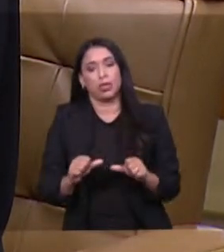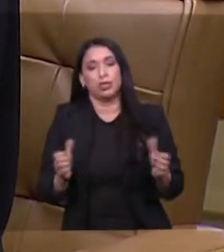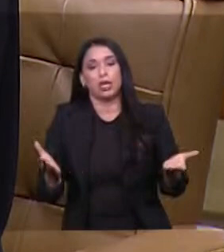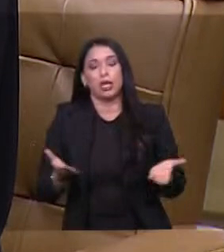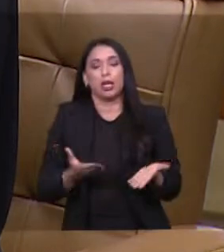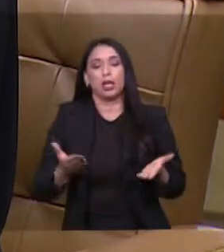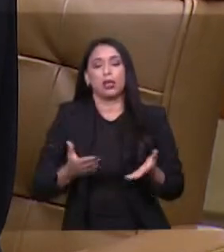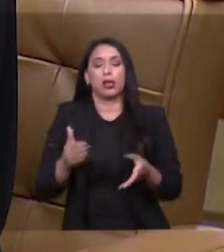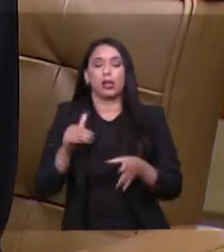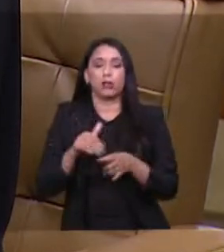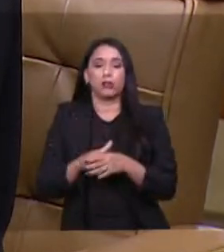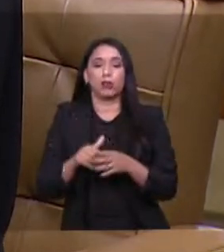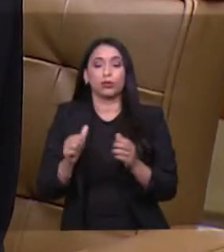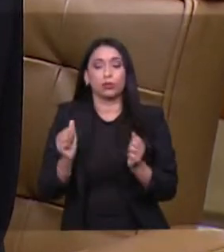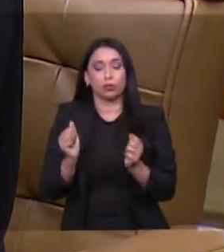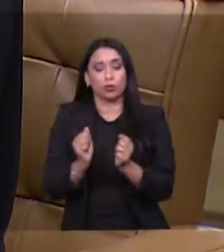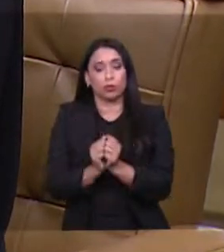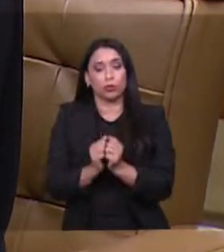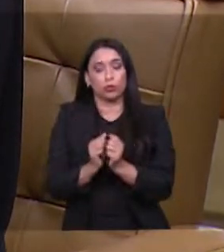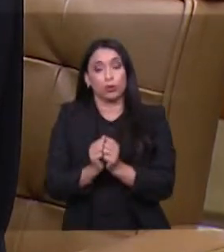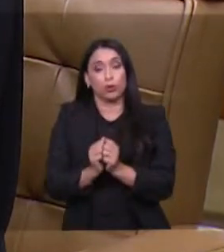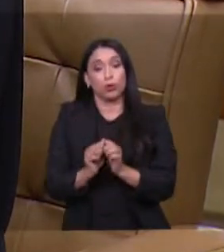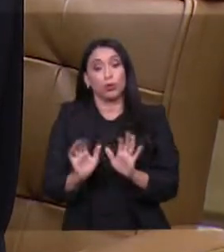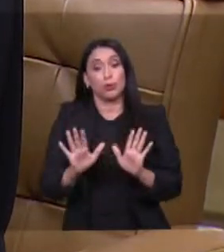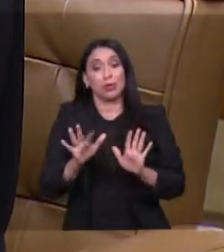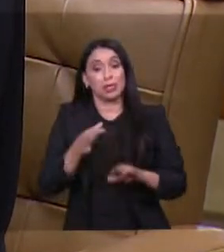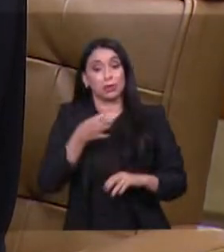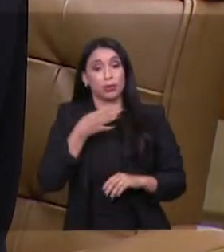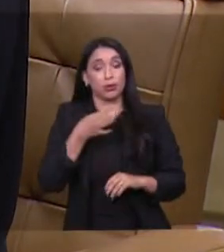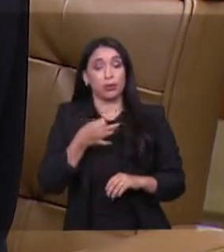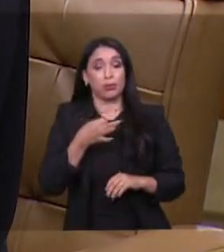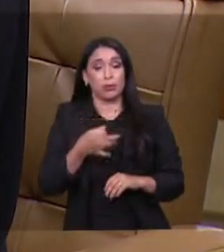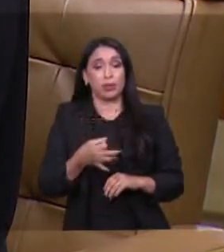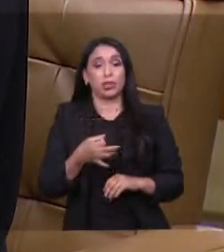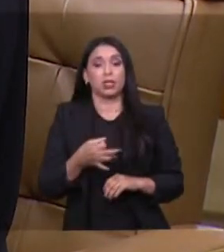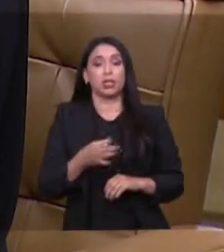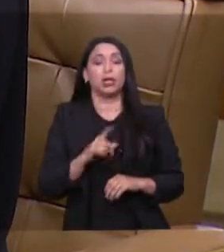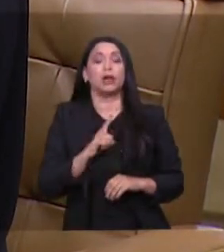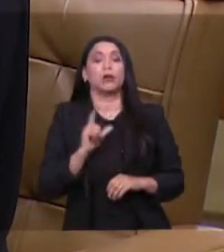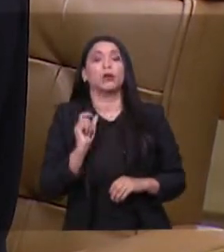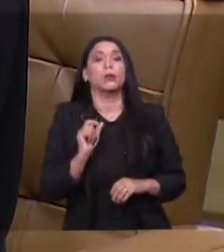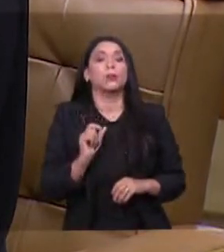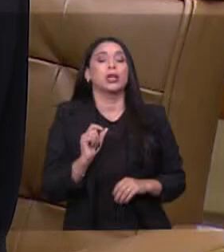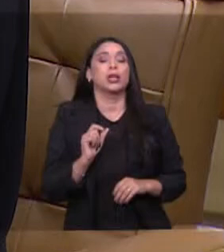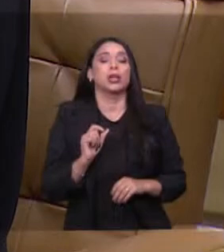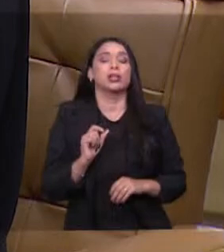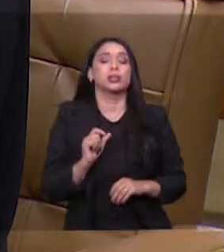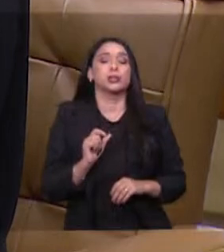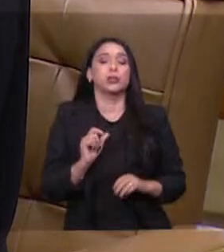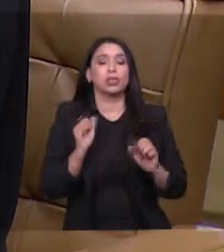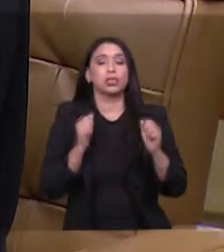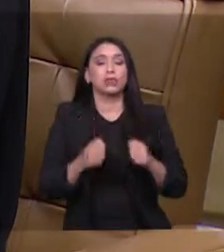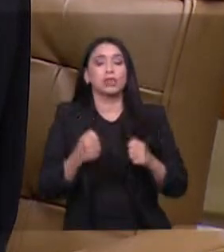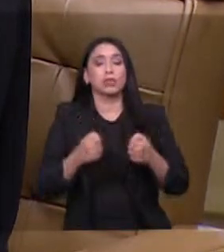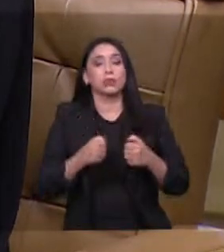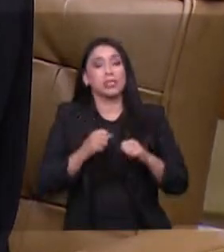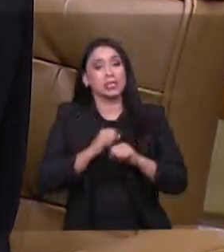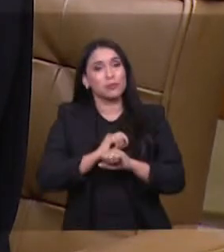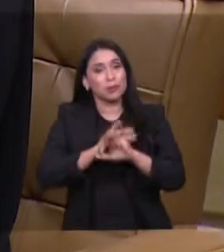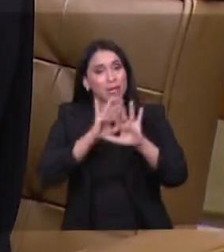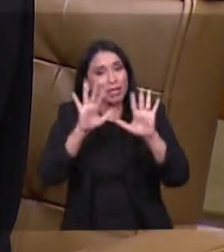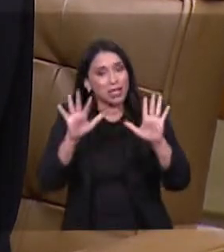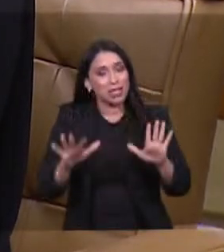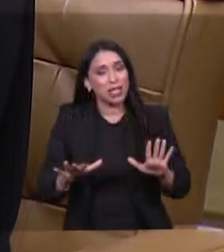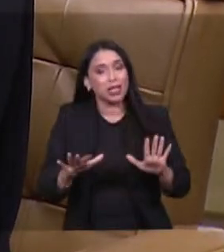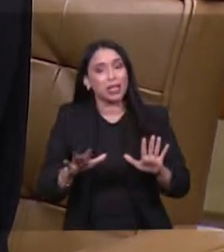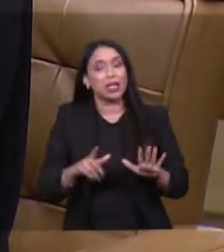a acompanhar com uma sugestão. Eu acho que deveríamos expressamente consignar, explicitar a